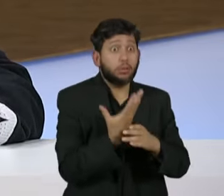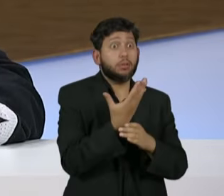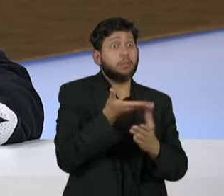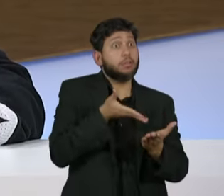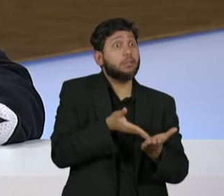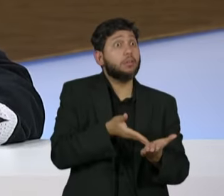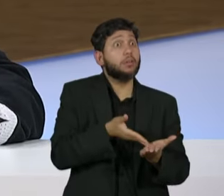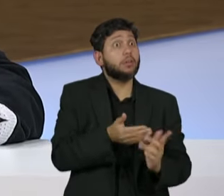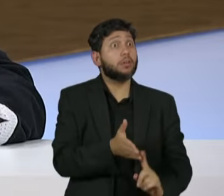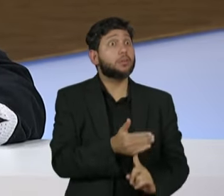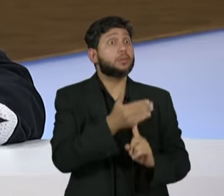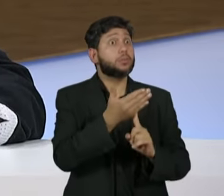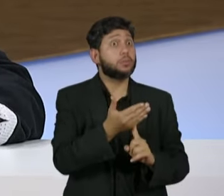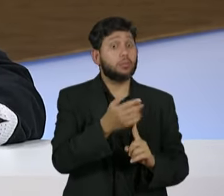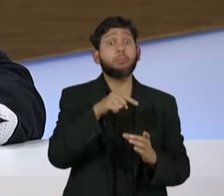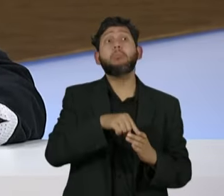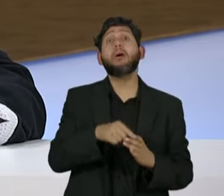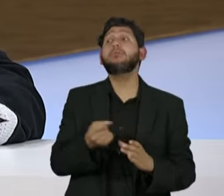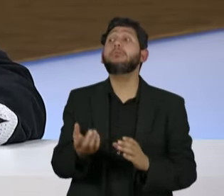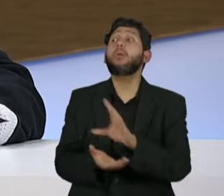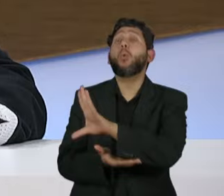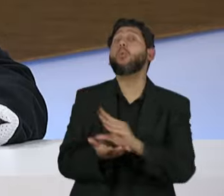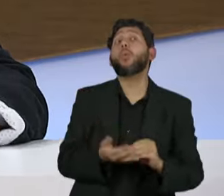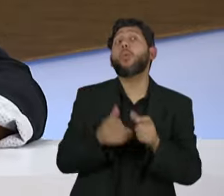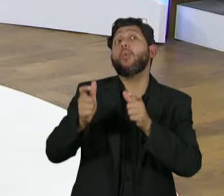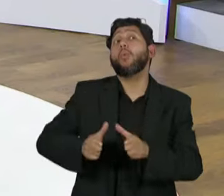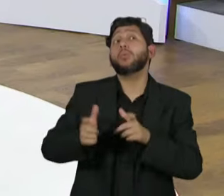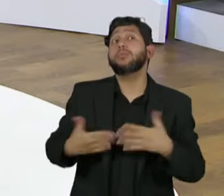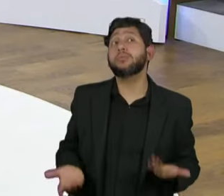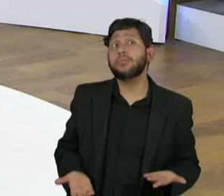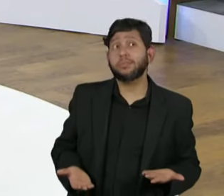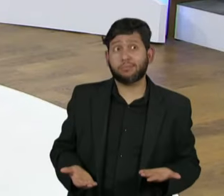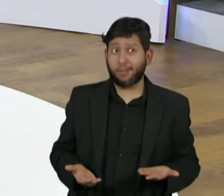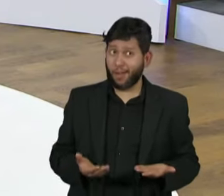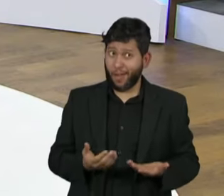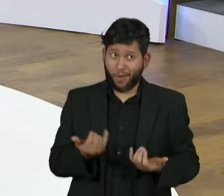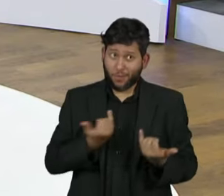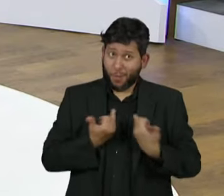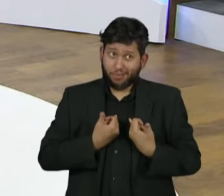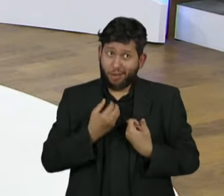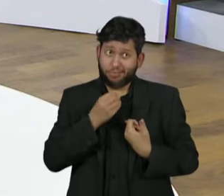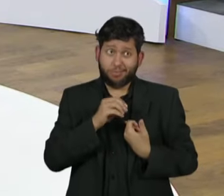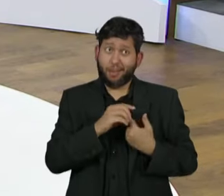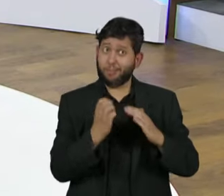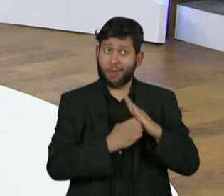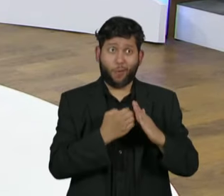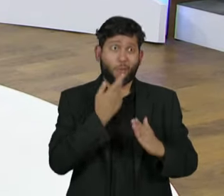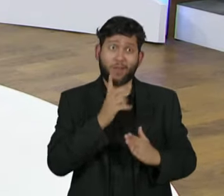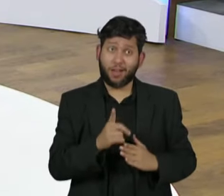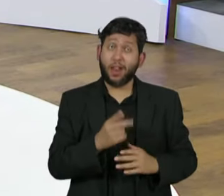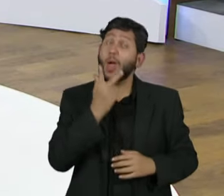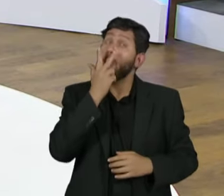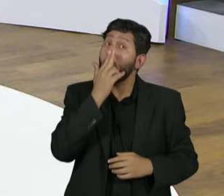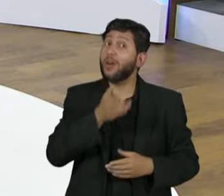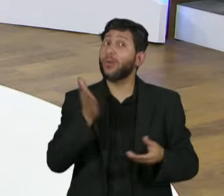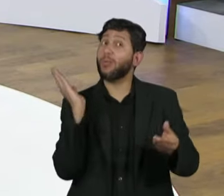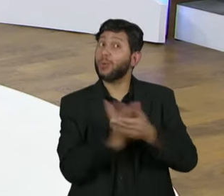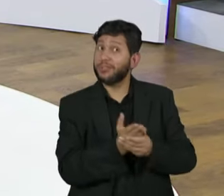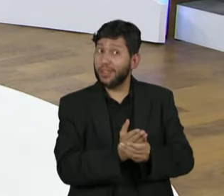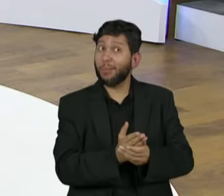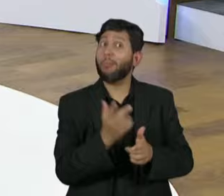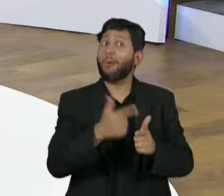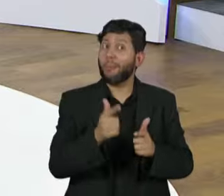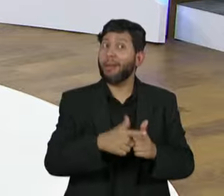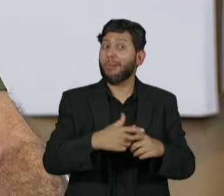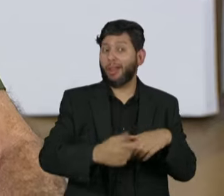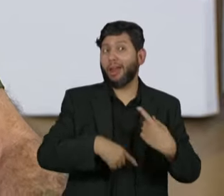pelas grandes empresas de tecnologia e para onde isso vai os advogados vão ter muito trabalho aí pela frente